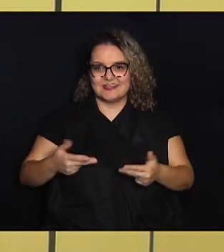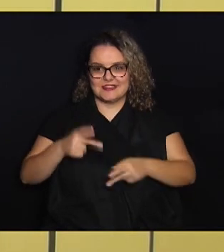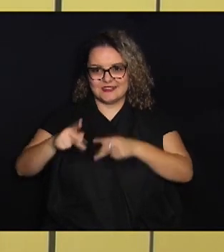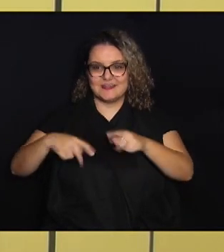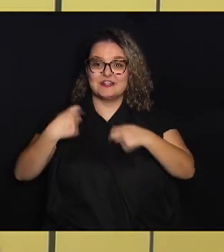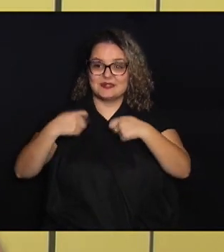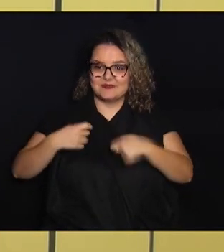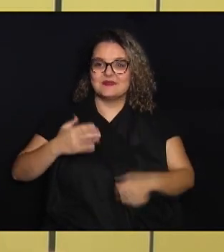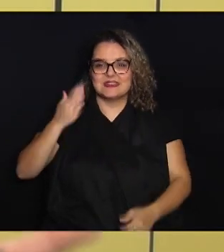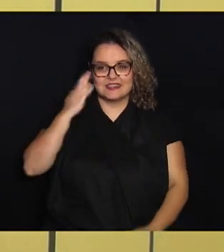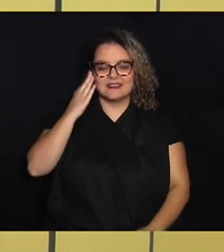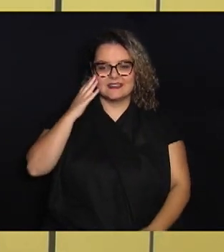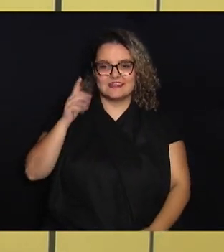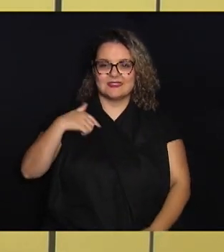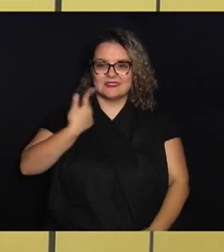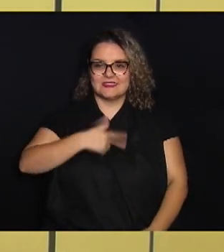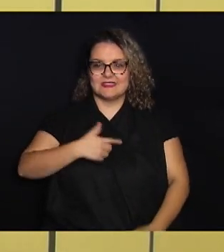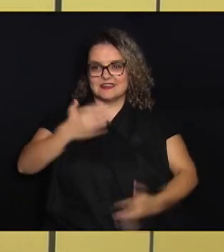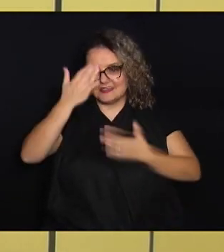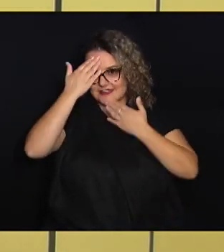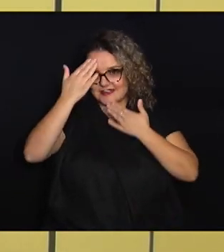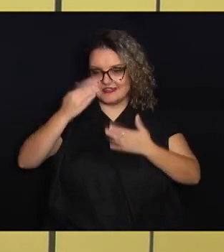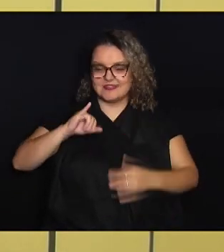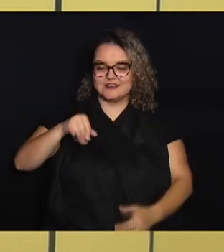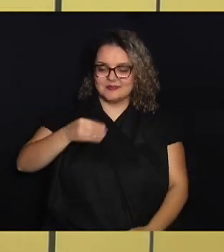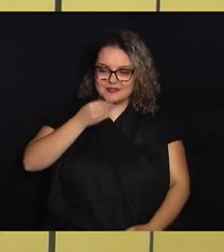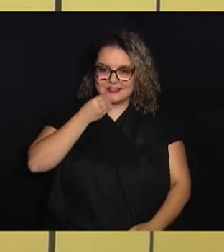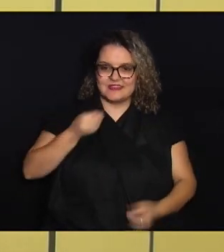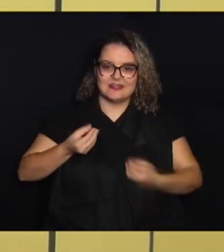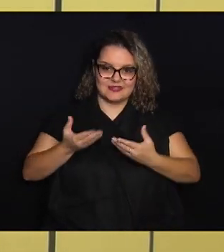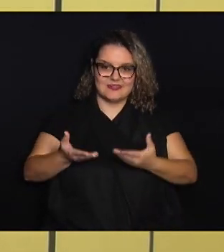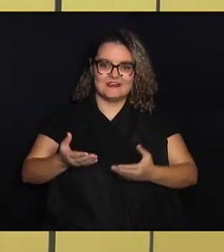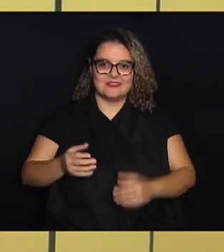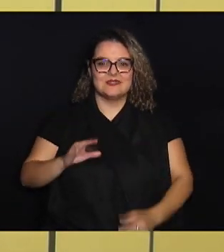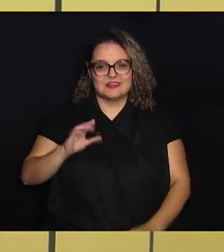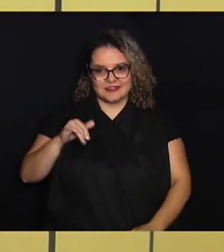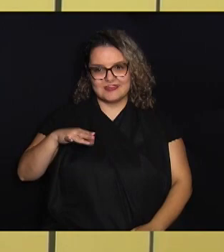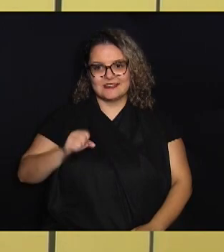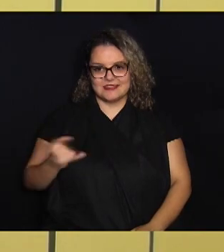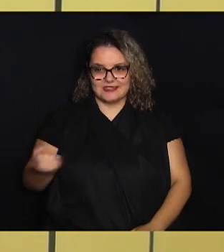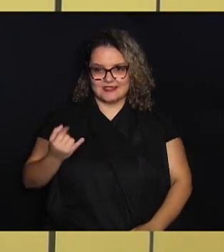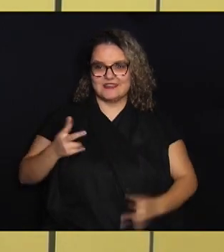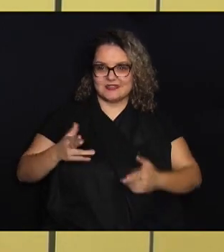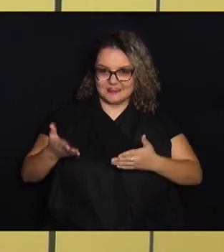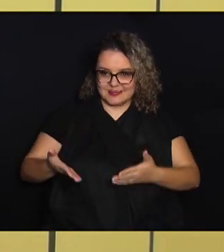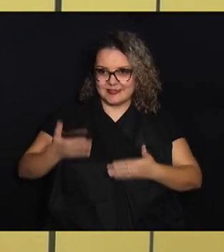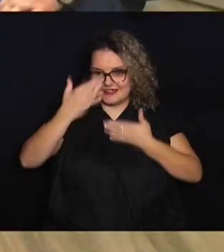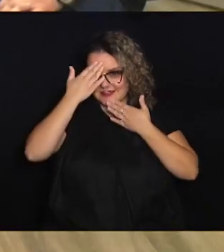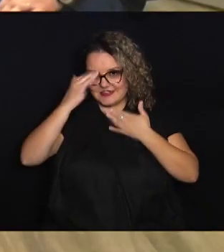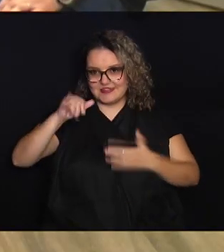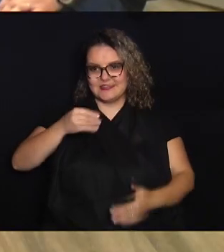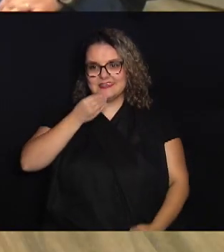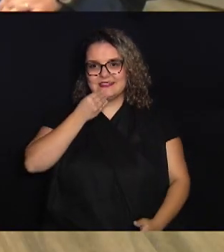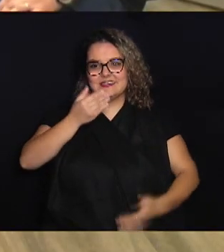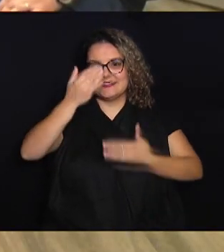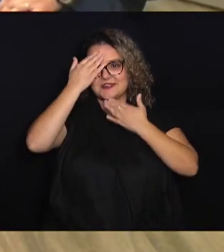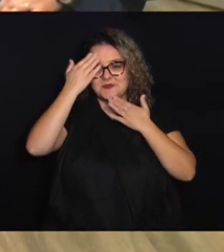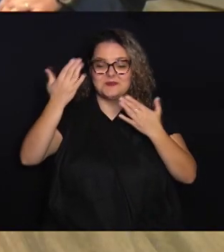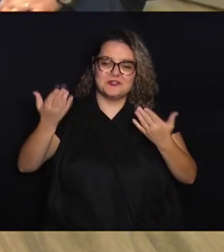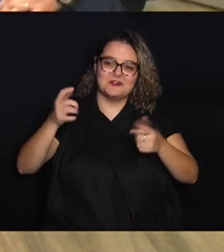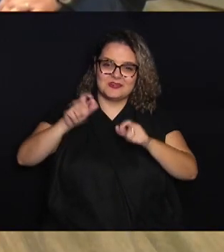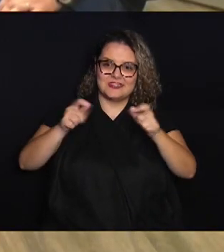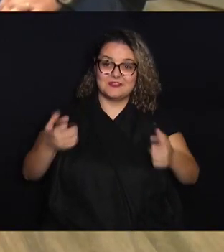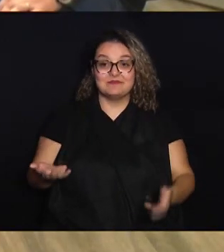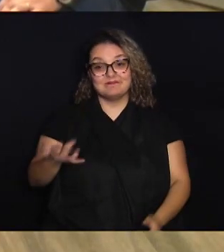precisa saber, e a gente, graças a Deus, tem a oportunidade de poder contar através de canais importantes como esse. Muito obrigado pela oportunidade. Valeu. Bom, pessoal,